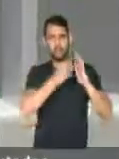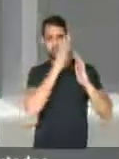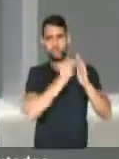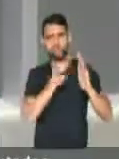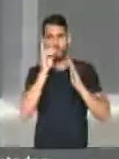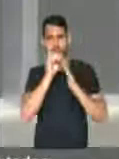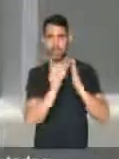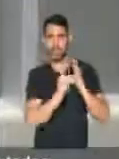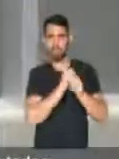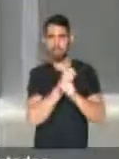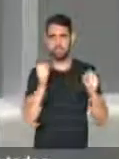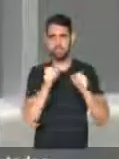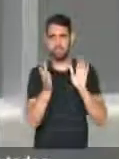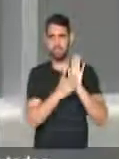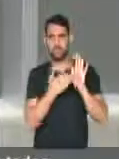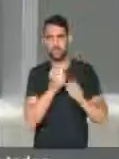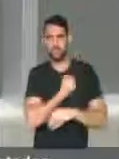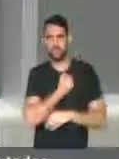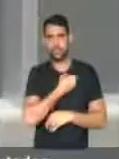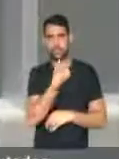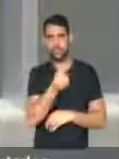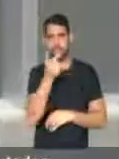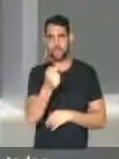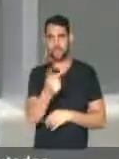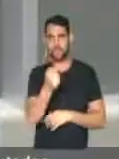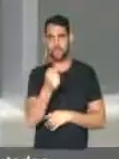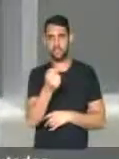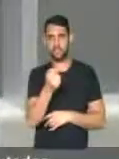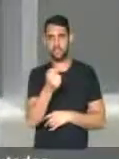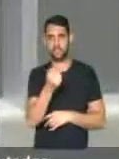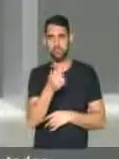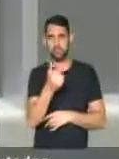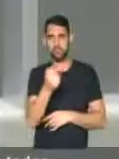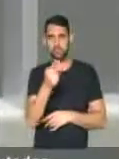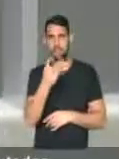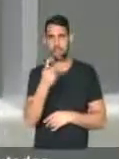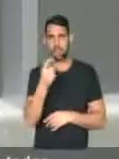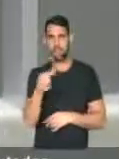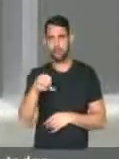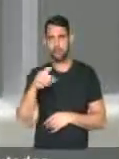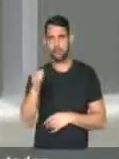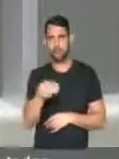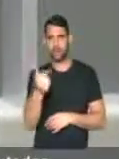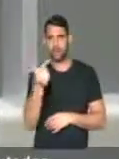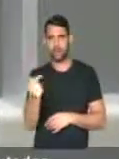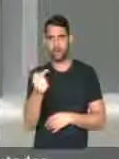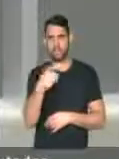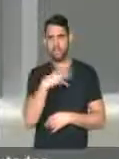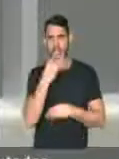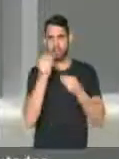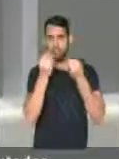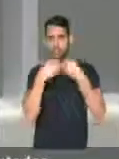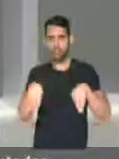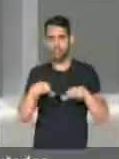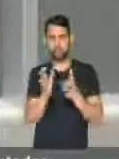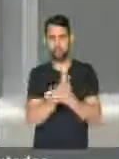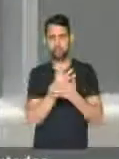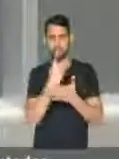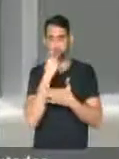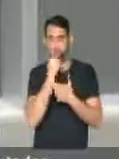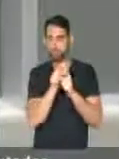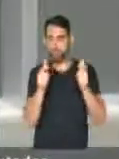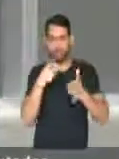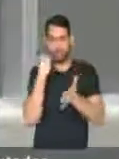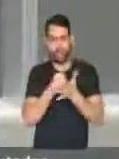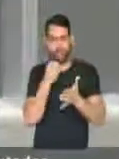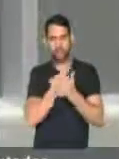esse decreto esse decreto de número 6 e 7 67 49 17 um prejuízo e nós